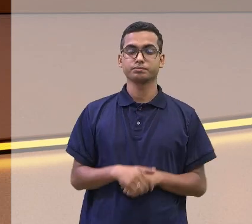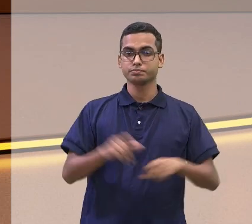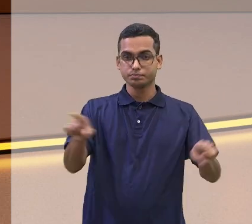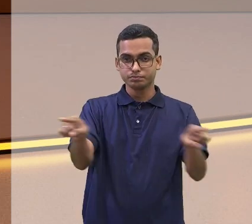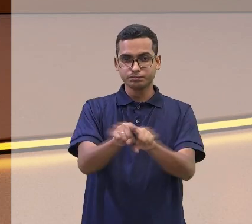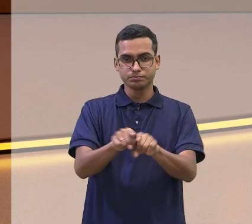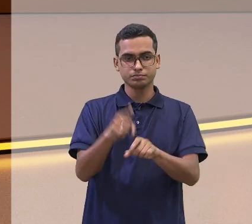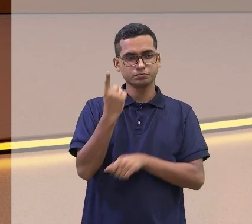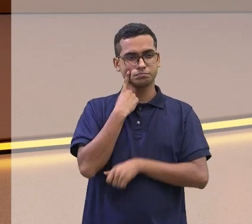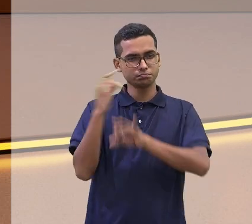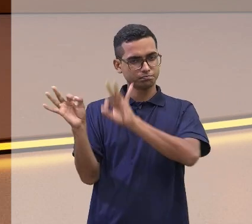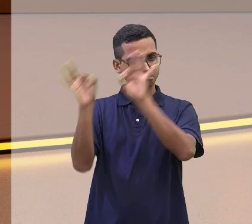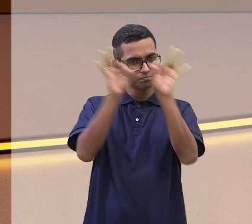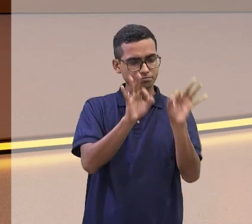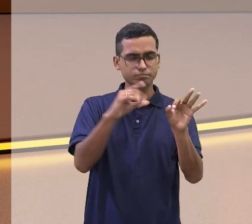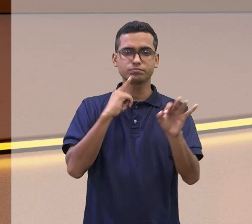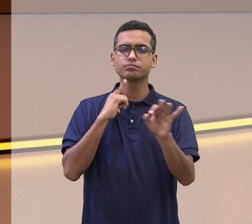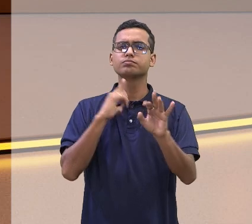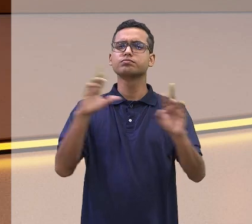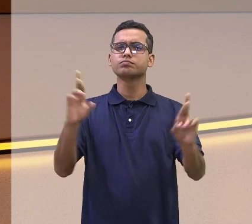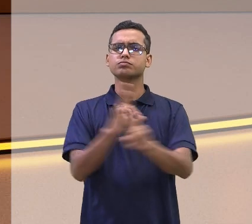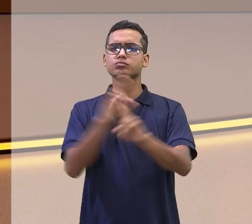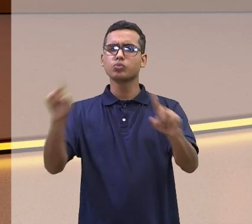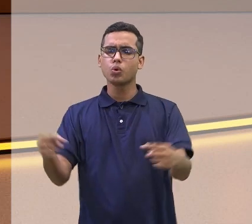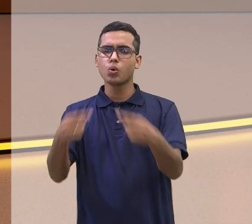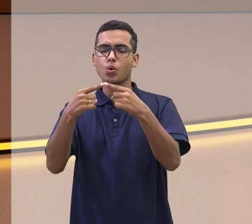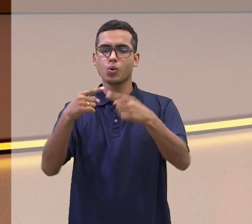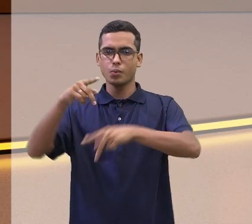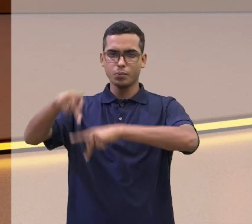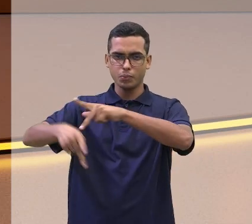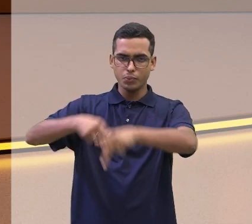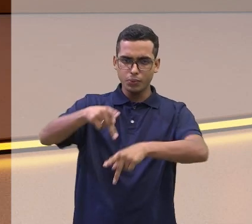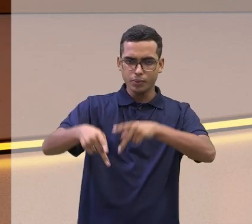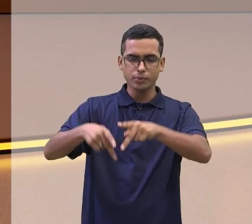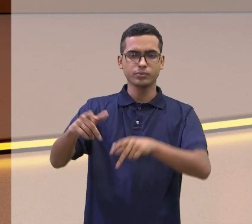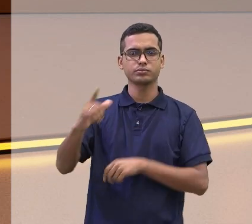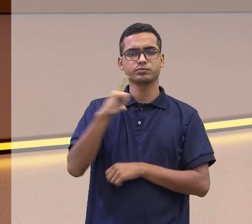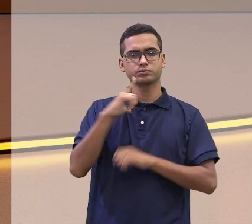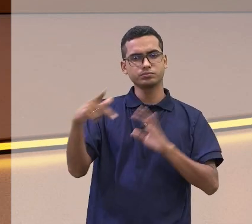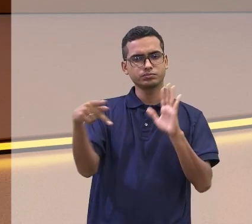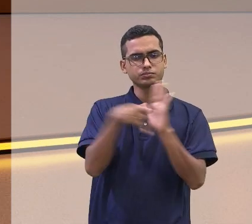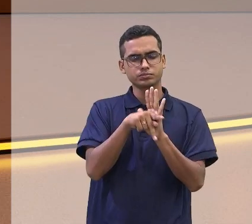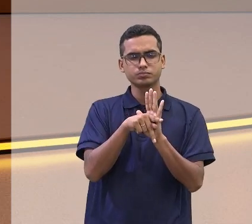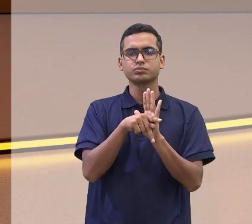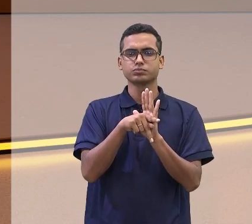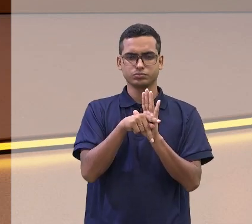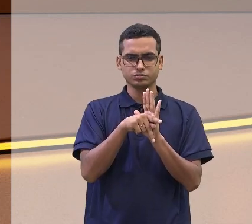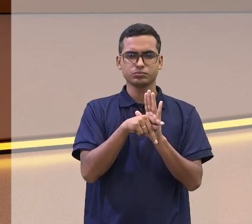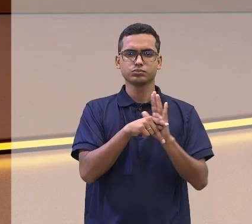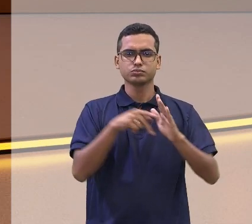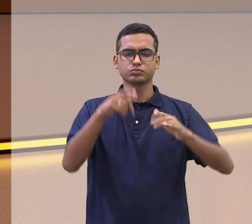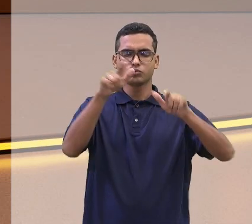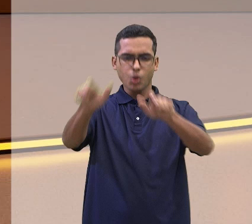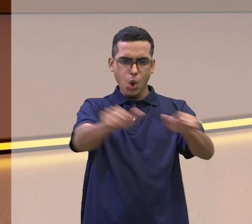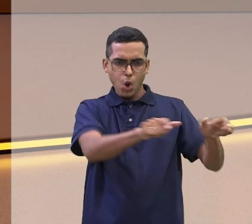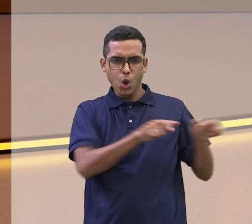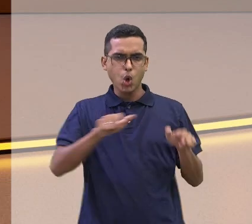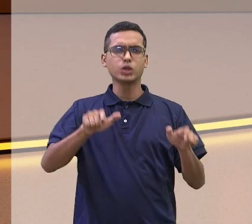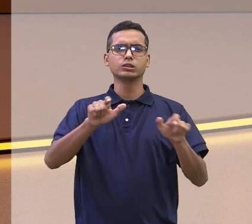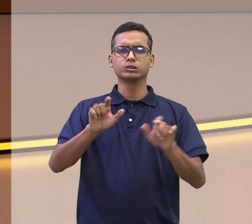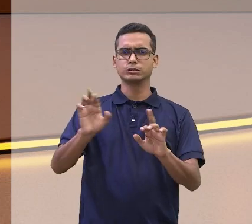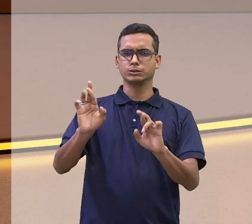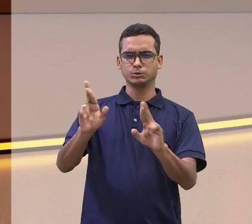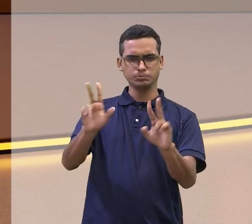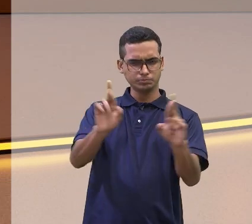verificar, então, que vai ter essa relação desses povos, tá, que vivem nessas condições mais diferentes